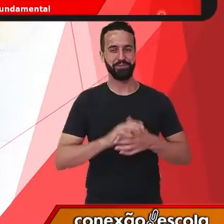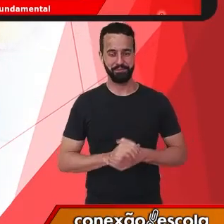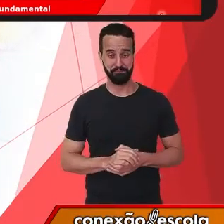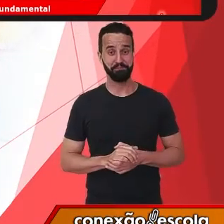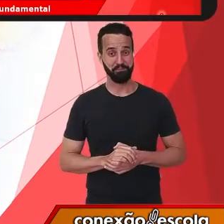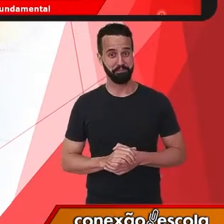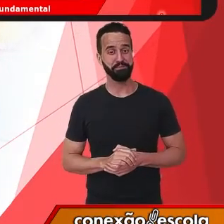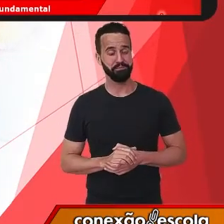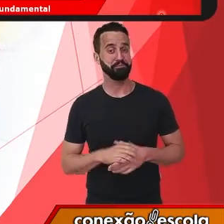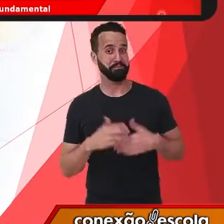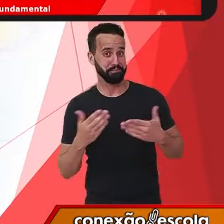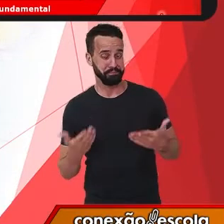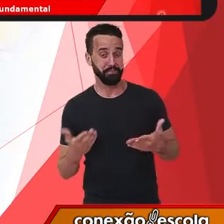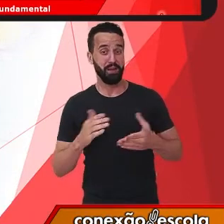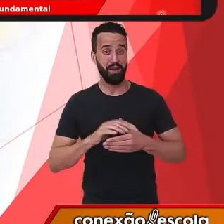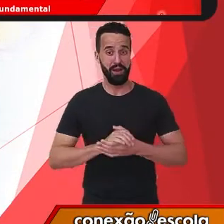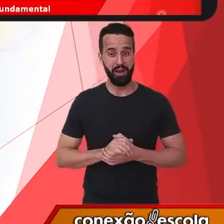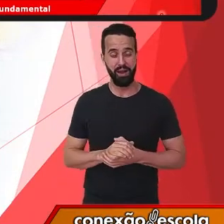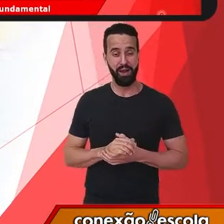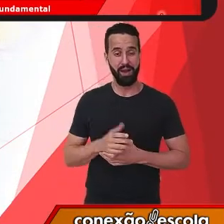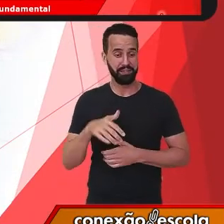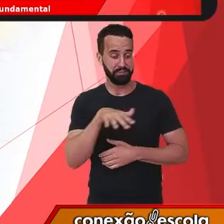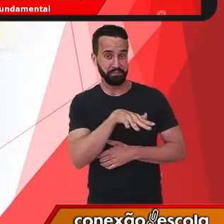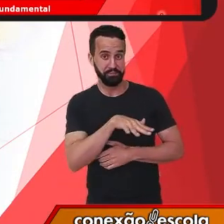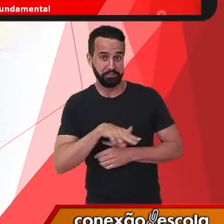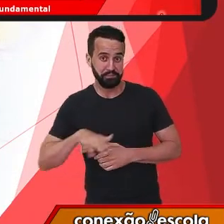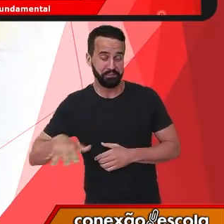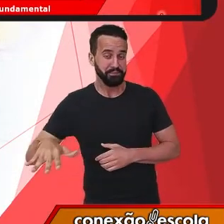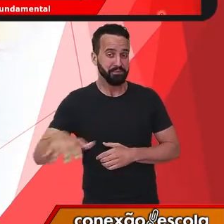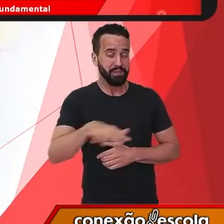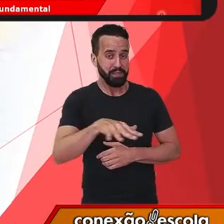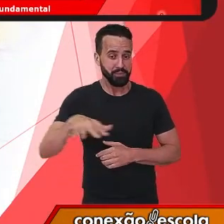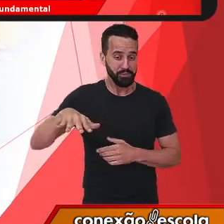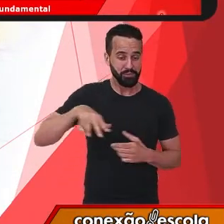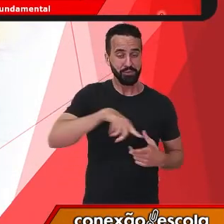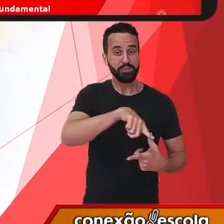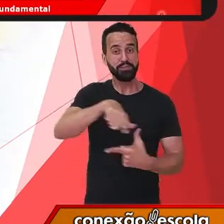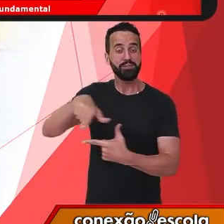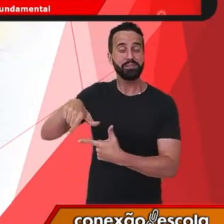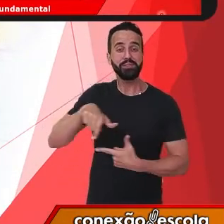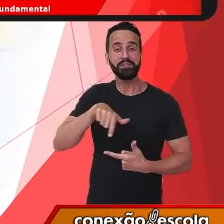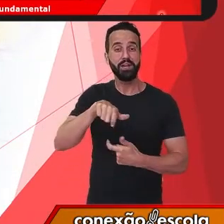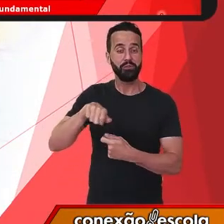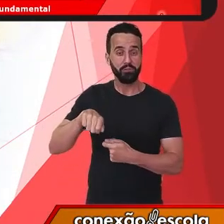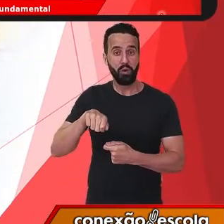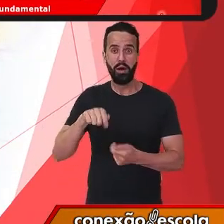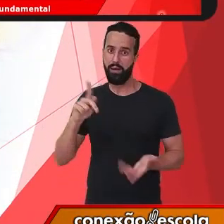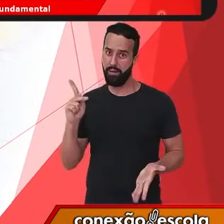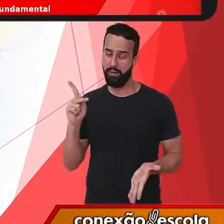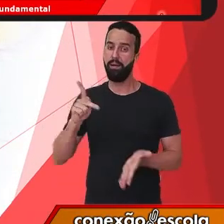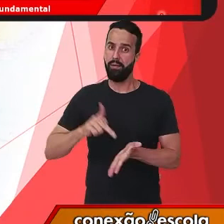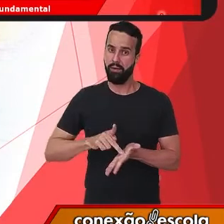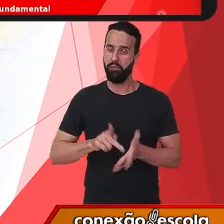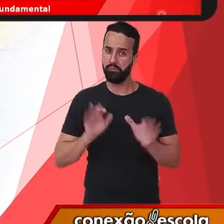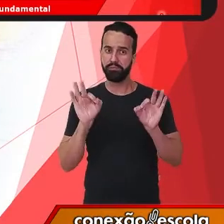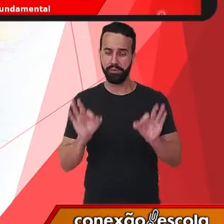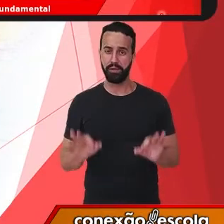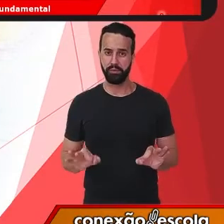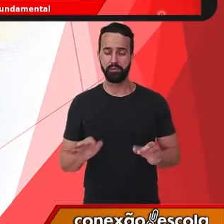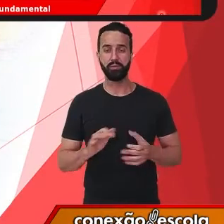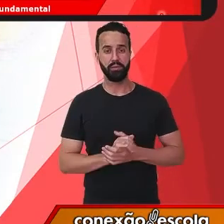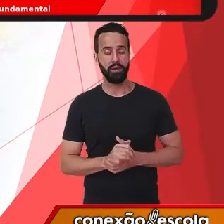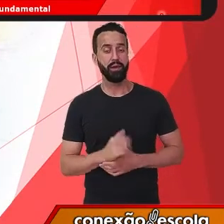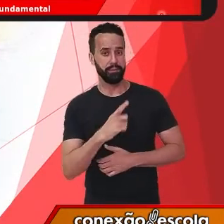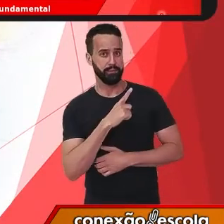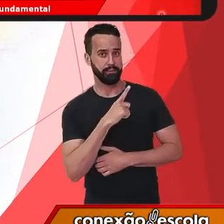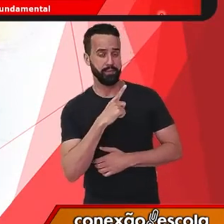logo o espaço geográfico representado no mapa é um espaço real isso mesmo nós temos